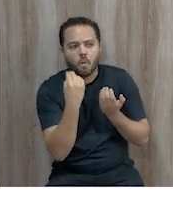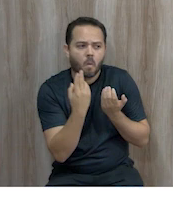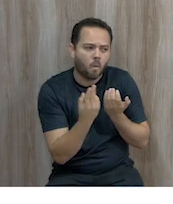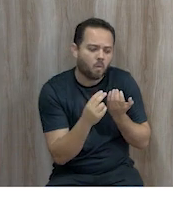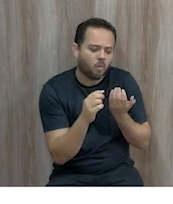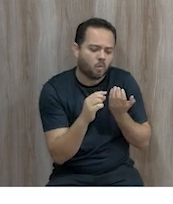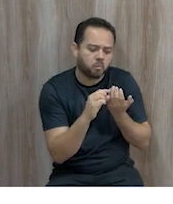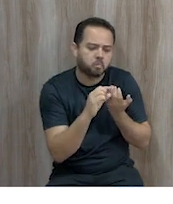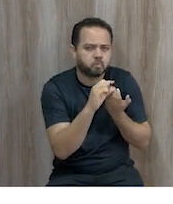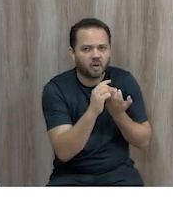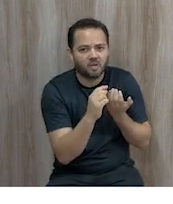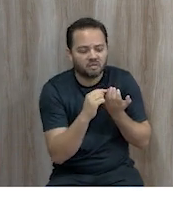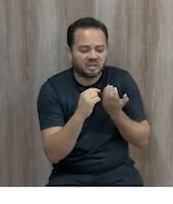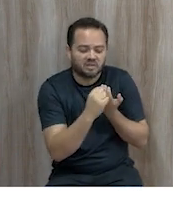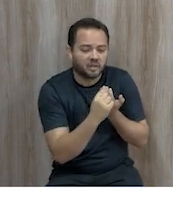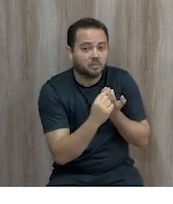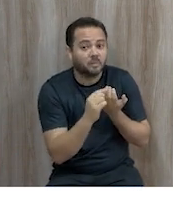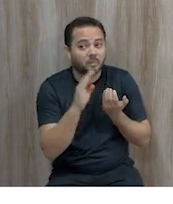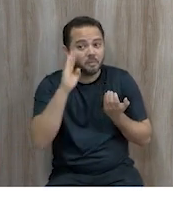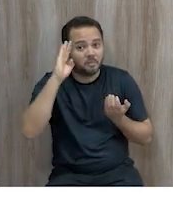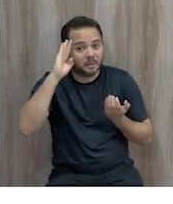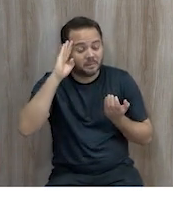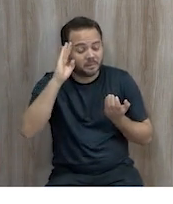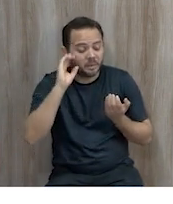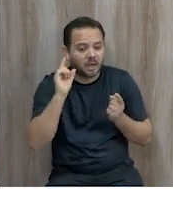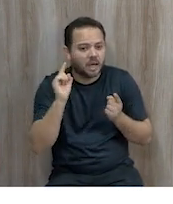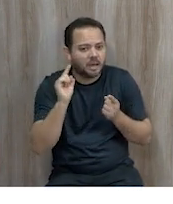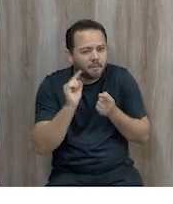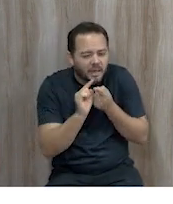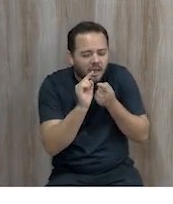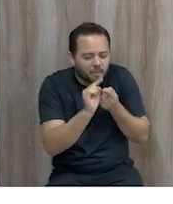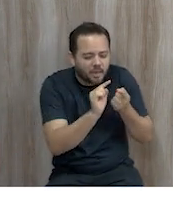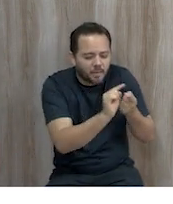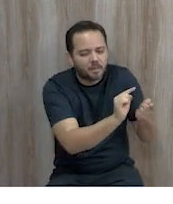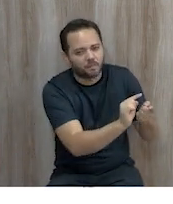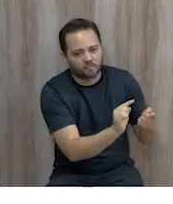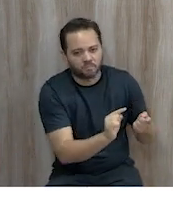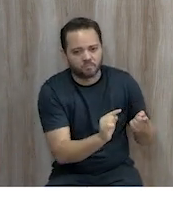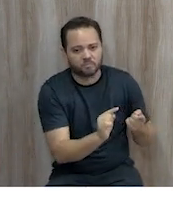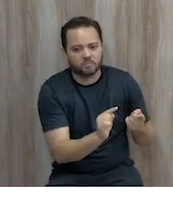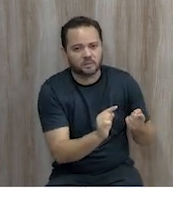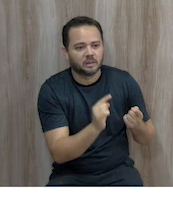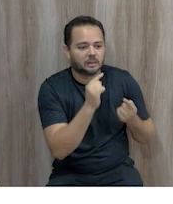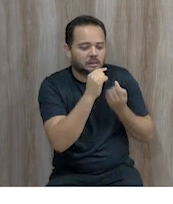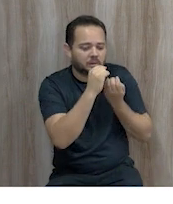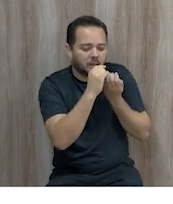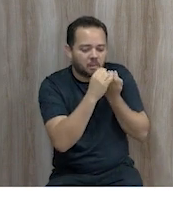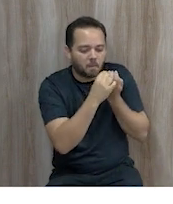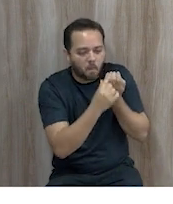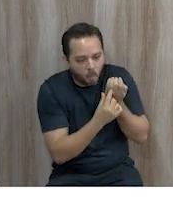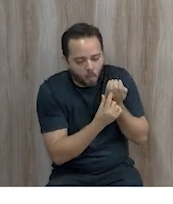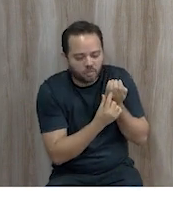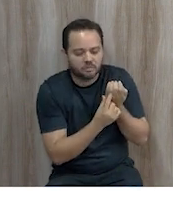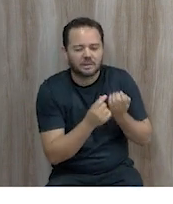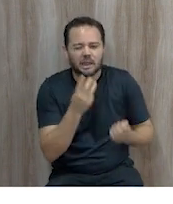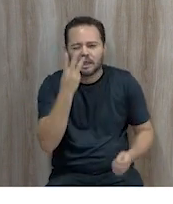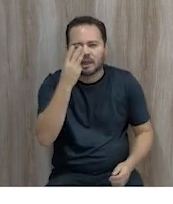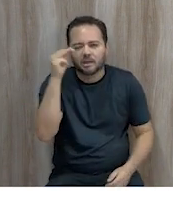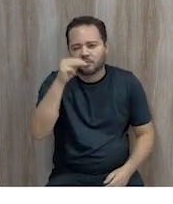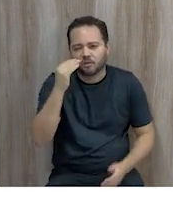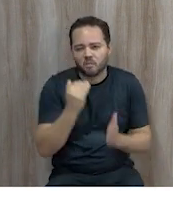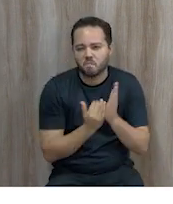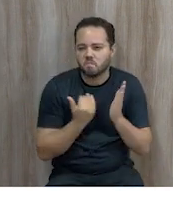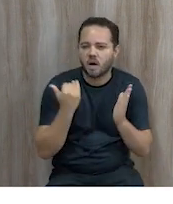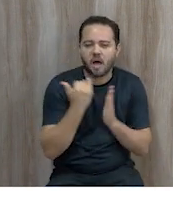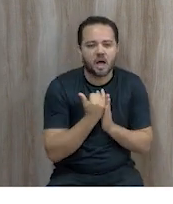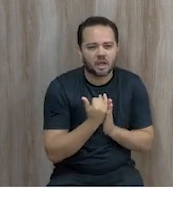múltiplas também pode ser feito, mas a melhor indicação dela é para recessões de até 3 milímetros. Ah, mas eu